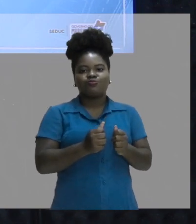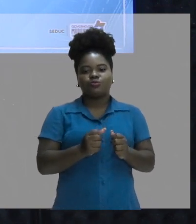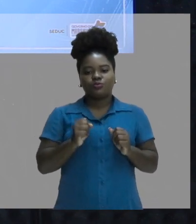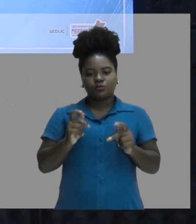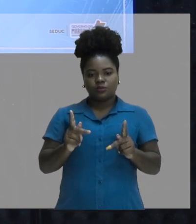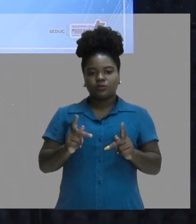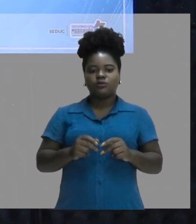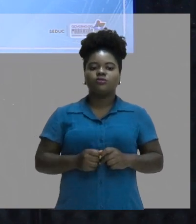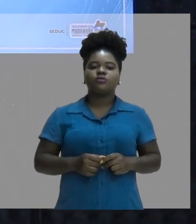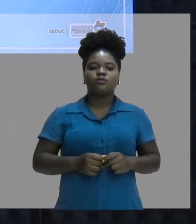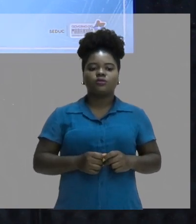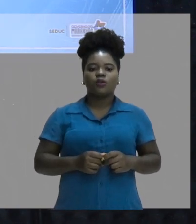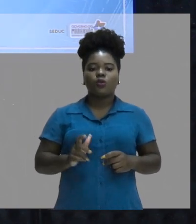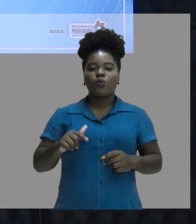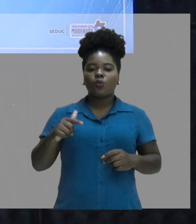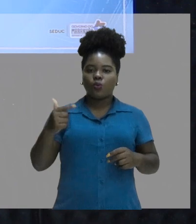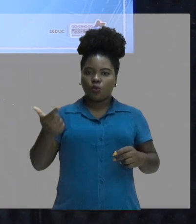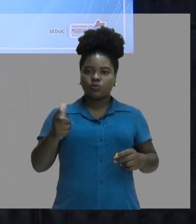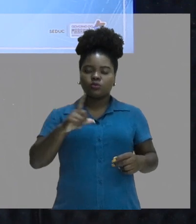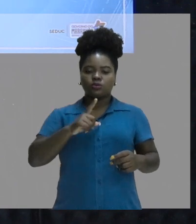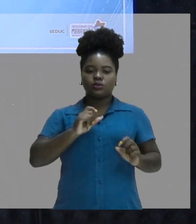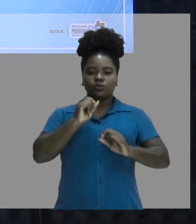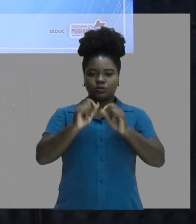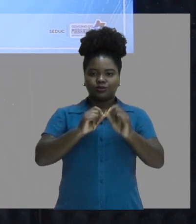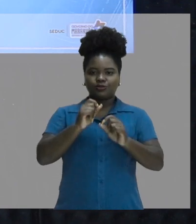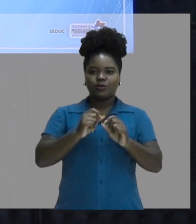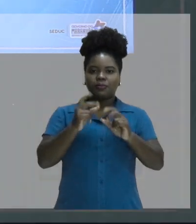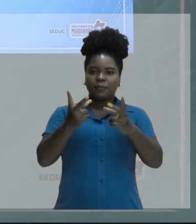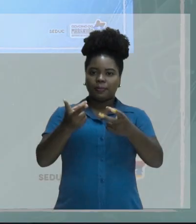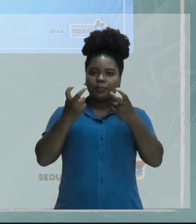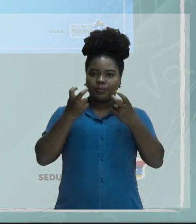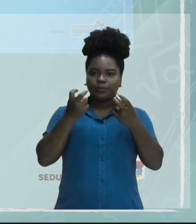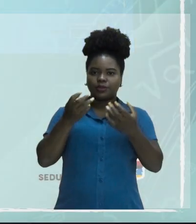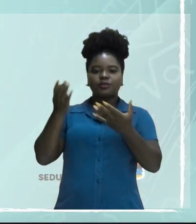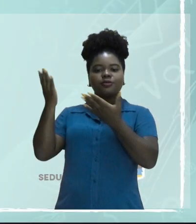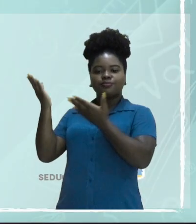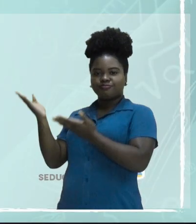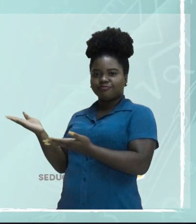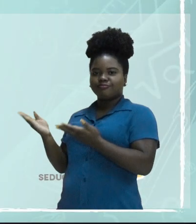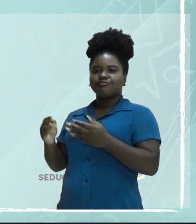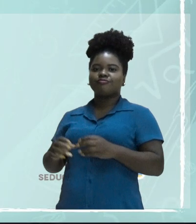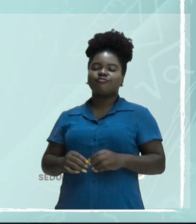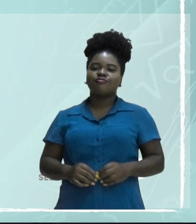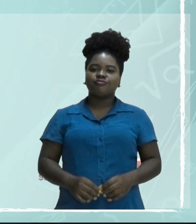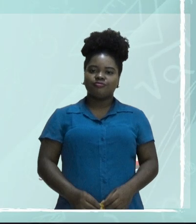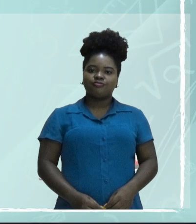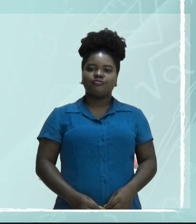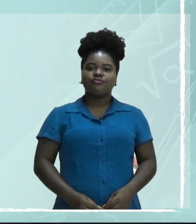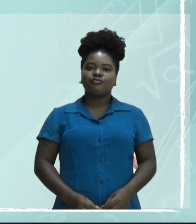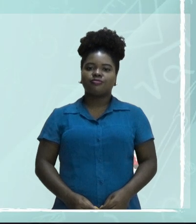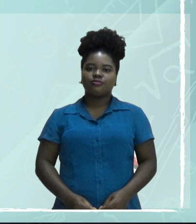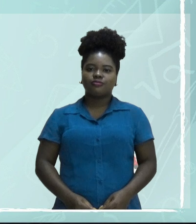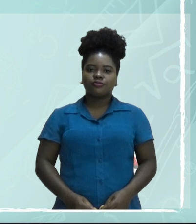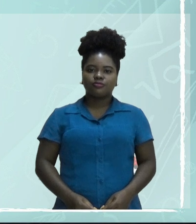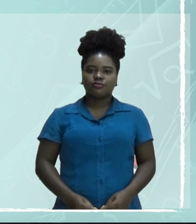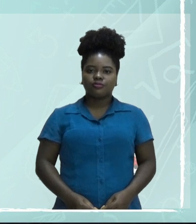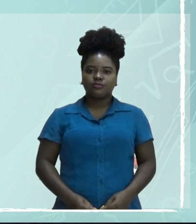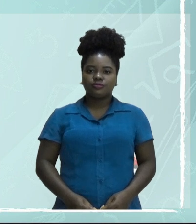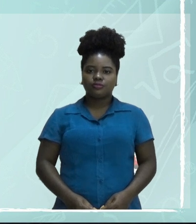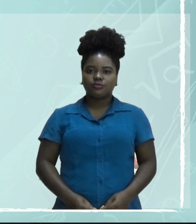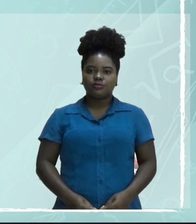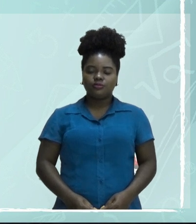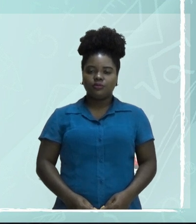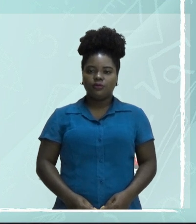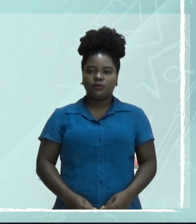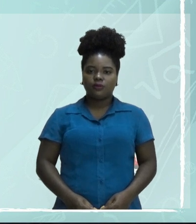certo? Músculo estriado esquelético. Eles fixam-se aos ossos geralmente por meio de cordões fibrosos,